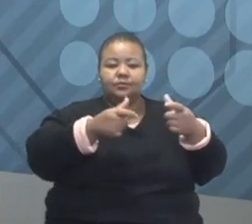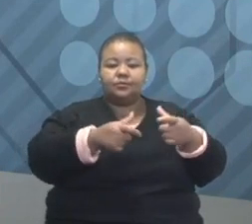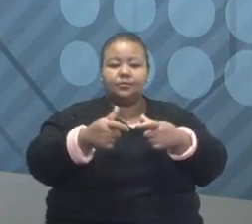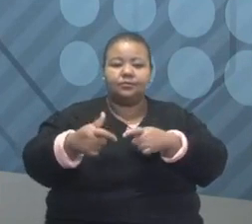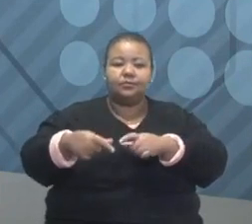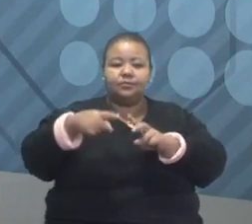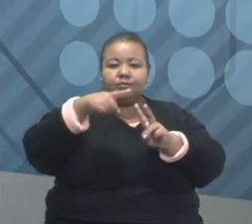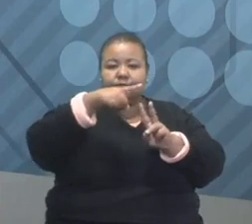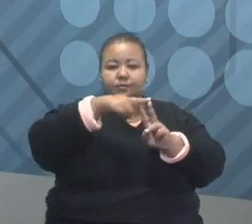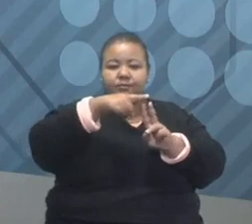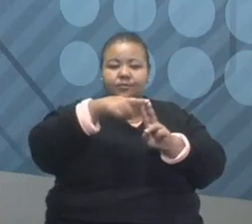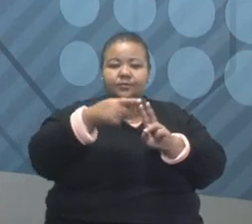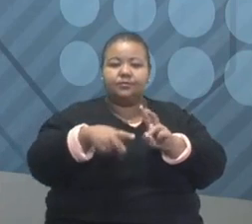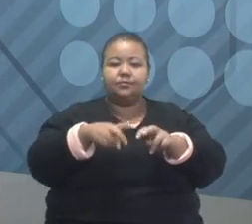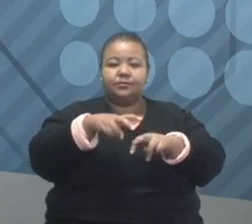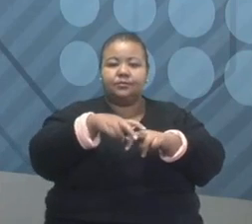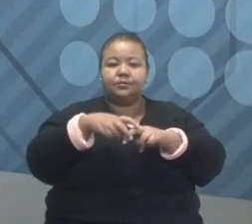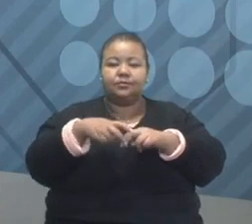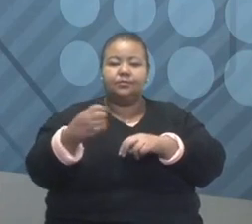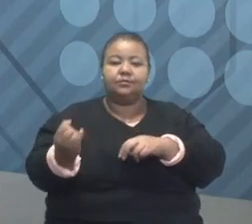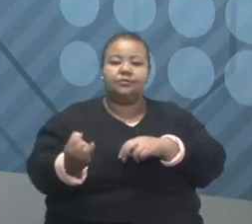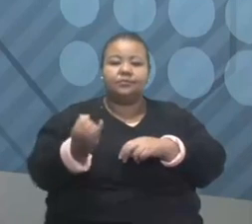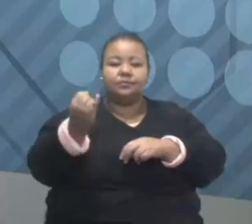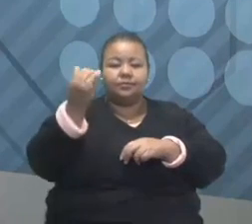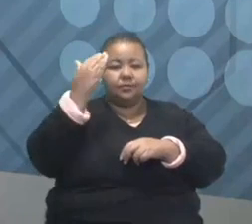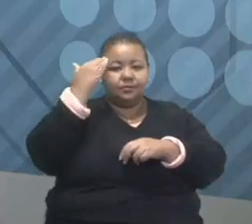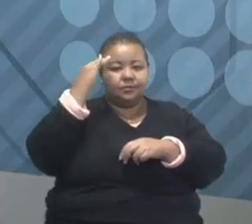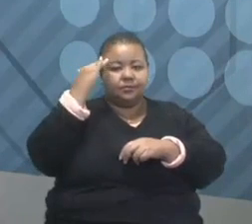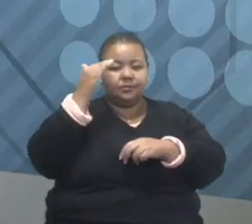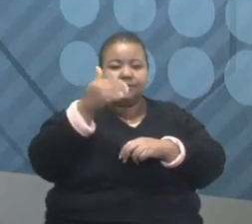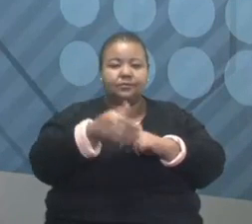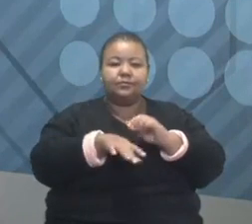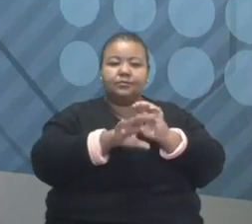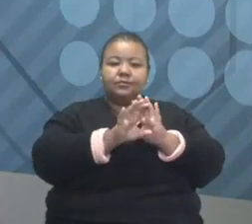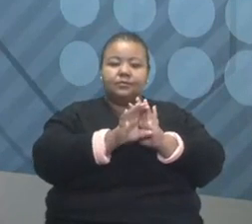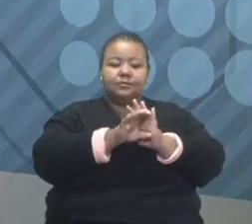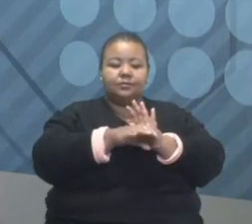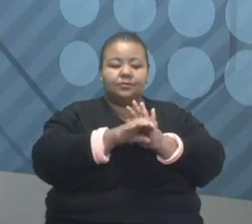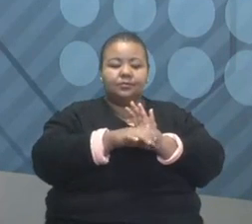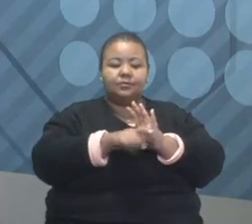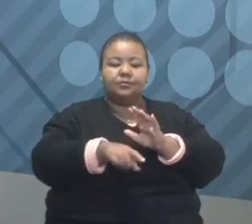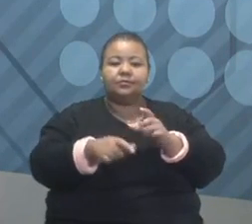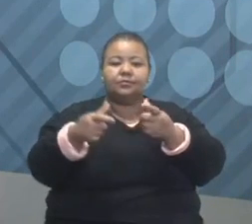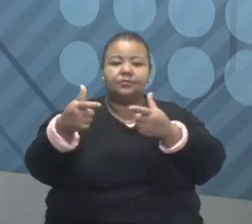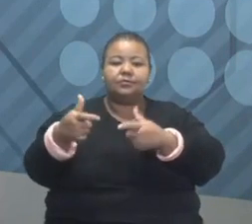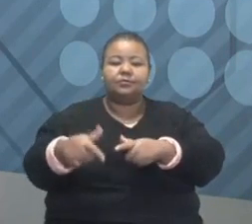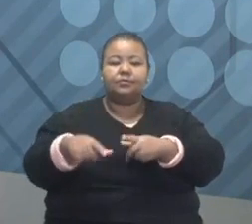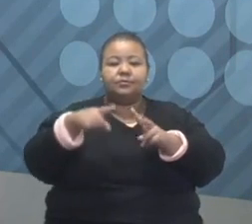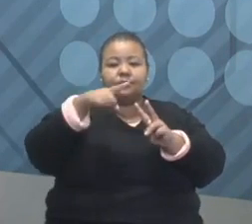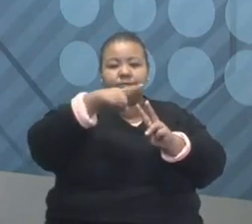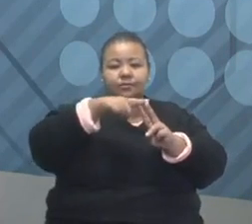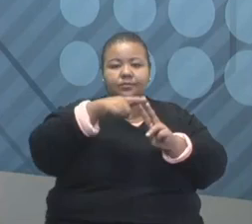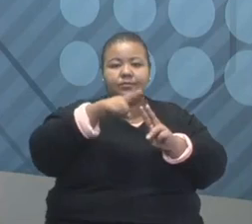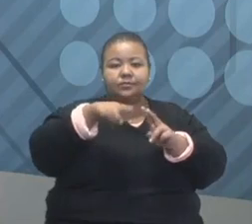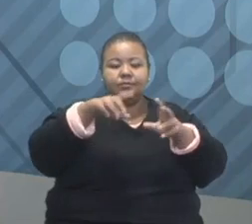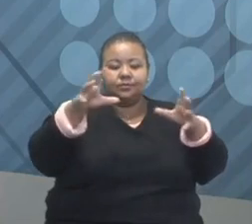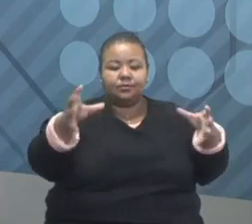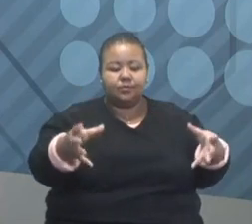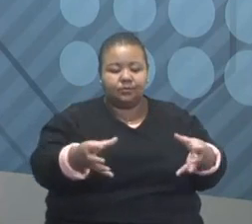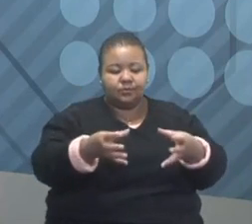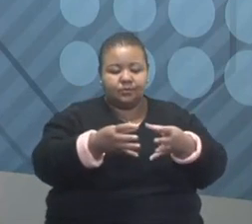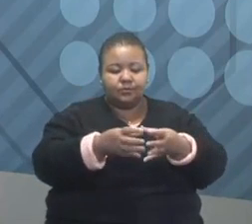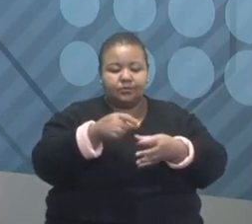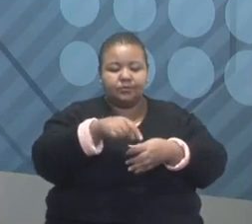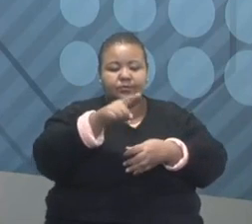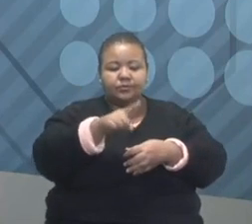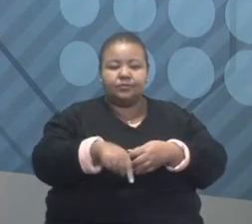vetoriais. Por isso é importante você entender o que é esse conceito de espaços vetoriais, que é um conjunto, né, que ele tem